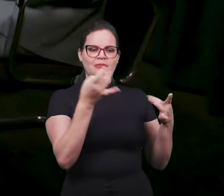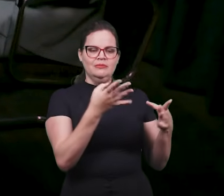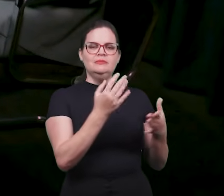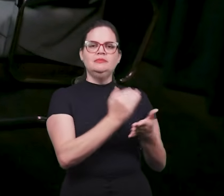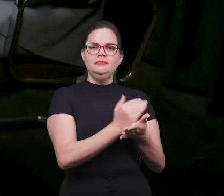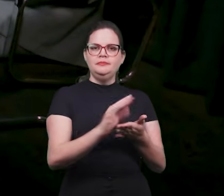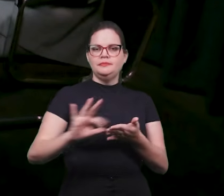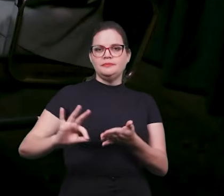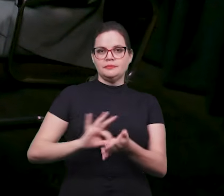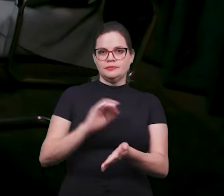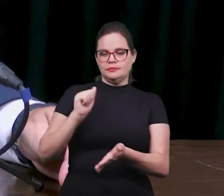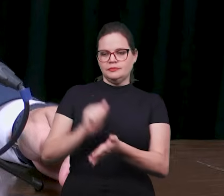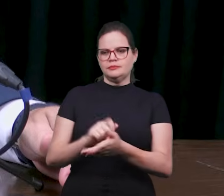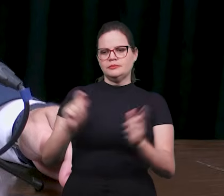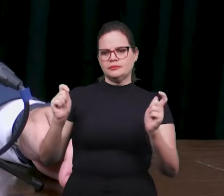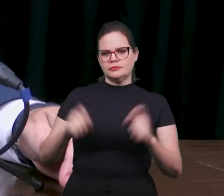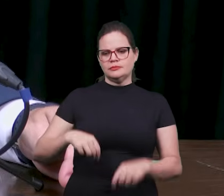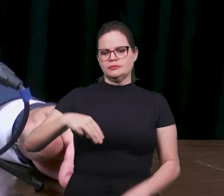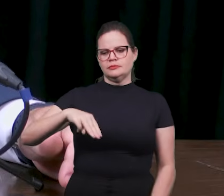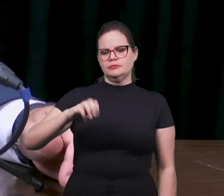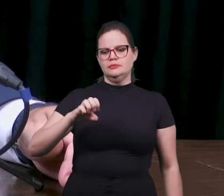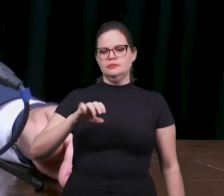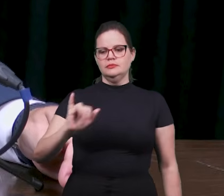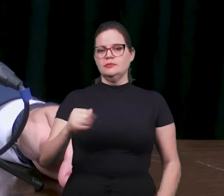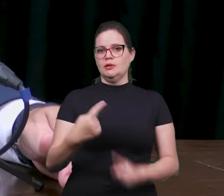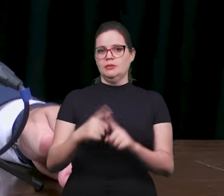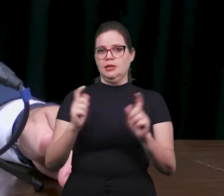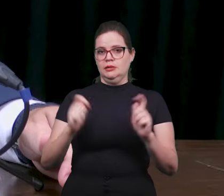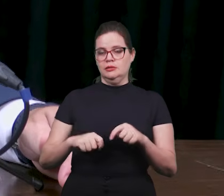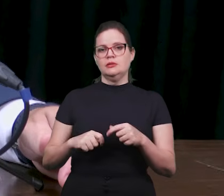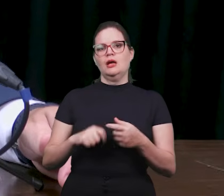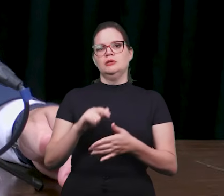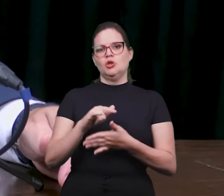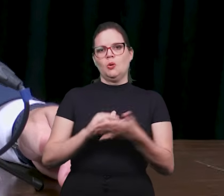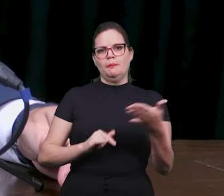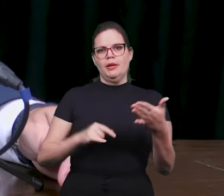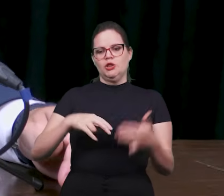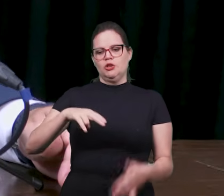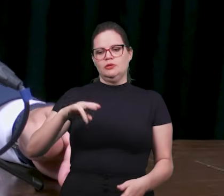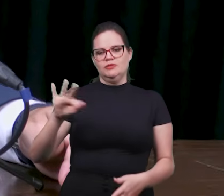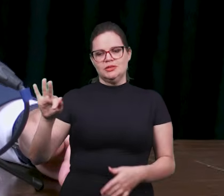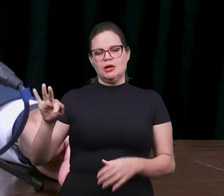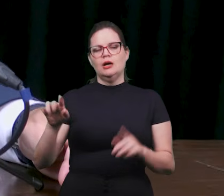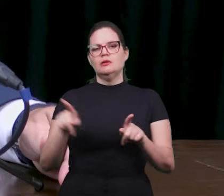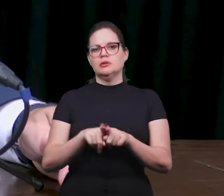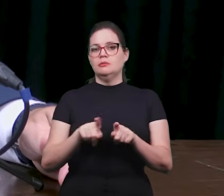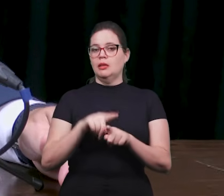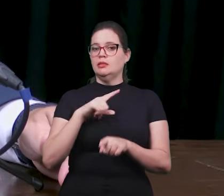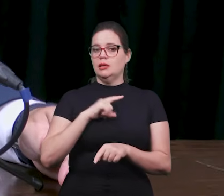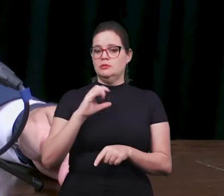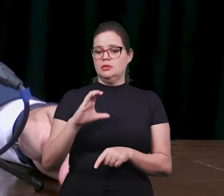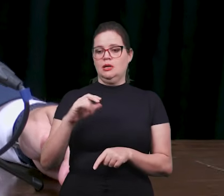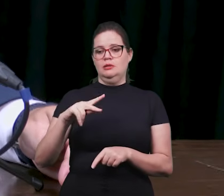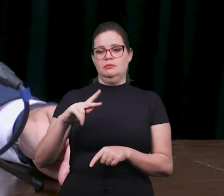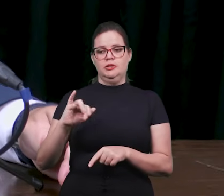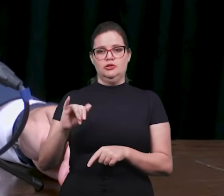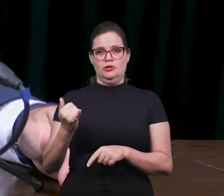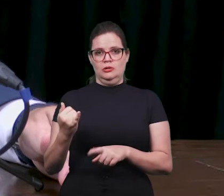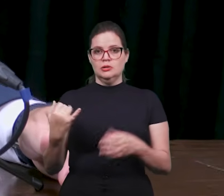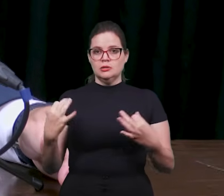e passem a ter justamente essa condição de emitir uma nota fiscal, de ter um CNPJ, né. Então,